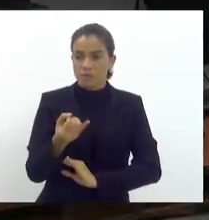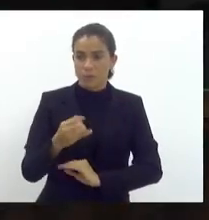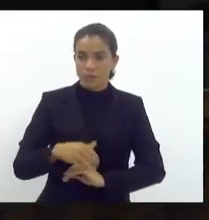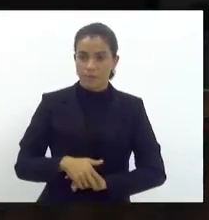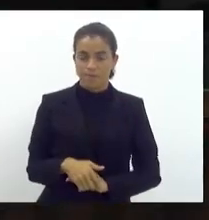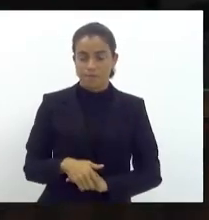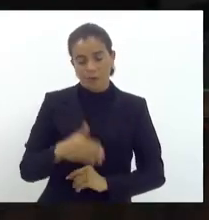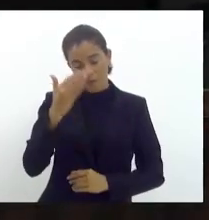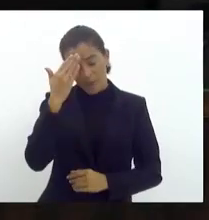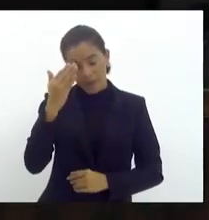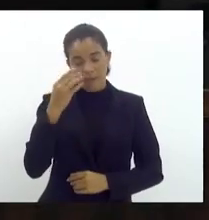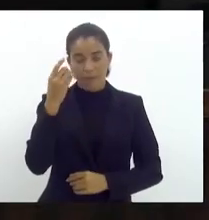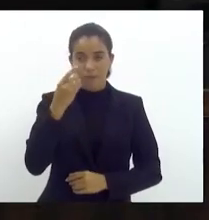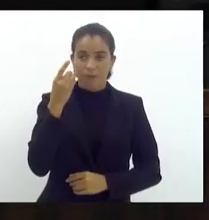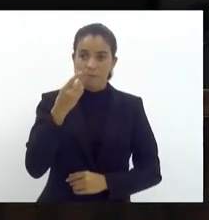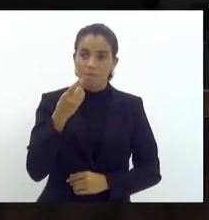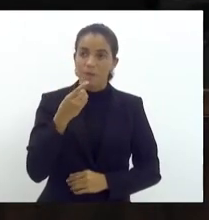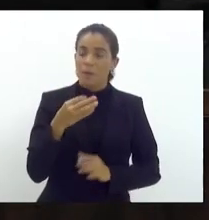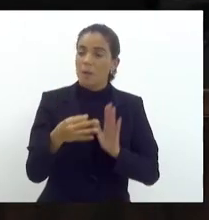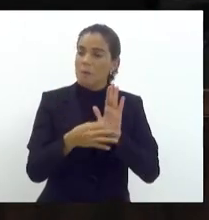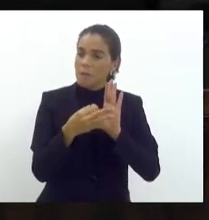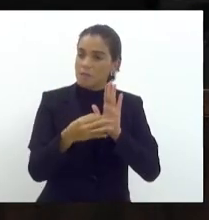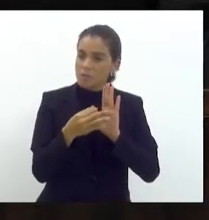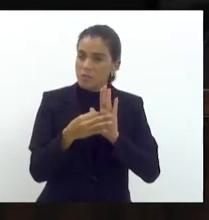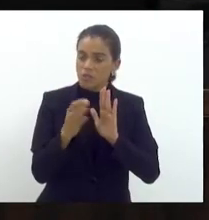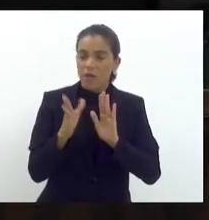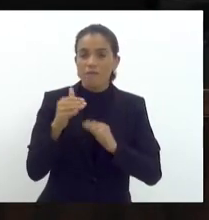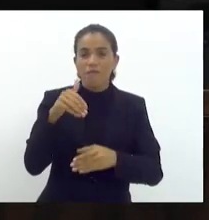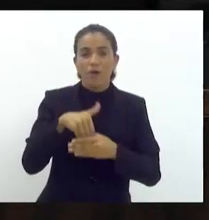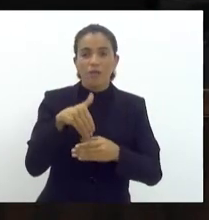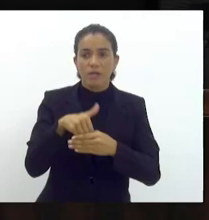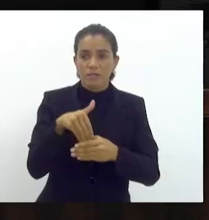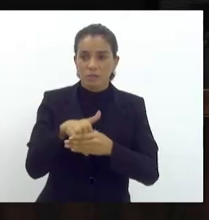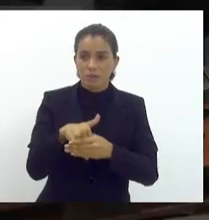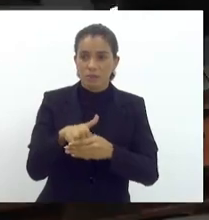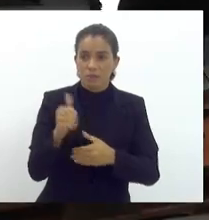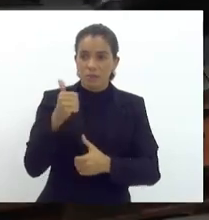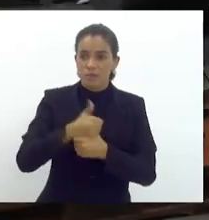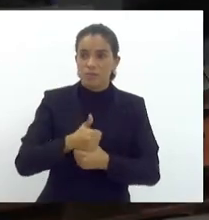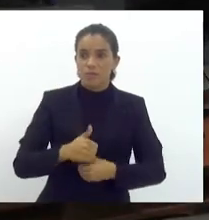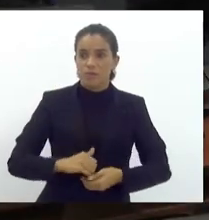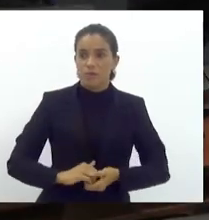Obrigado Deputado André Corrêa com os pareceres emitidos em votação substitutivo